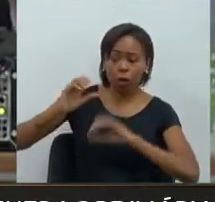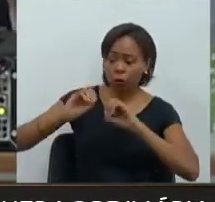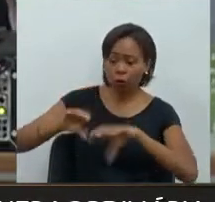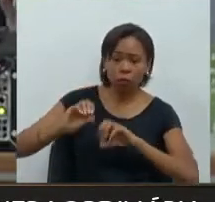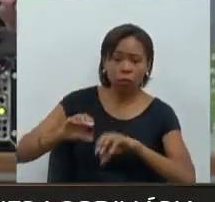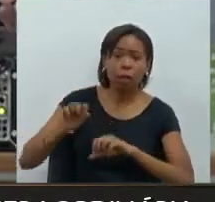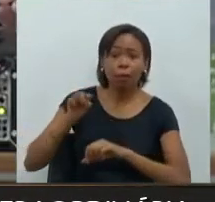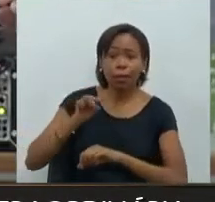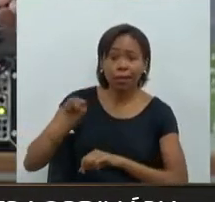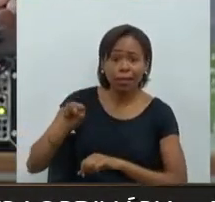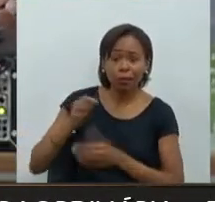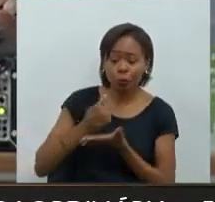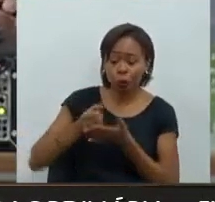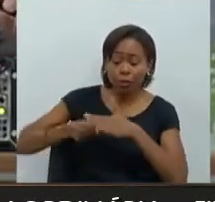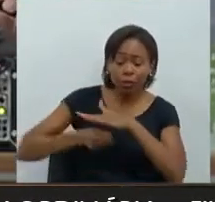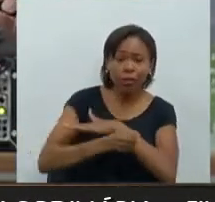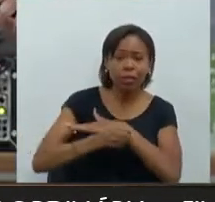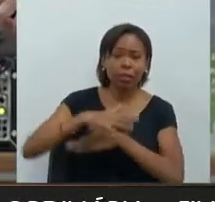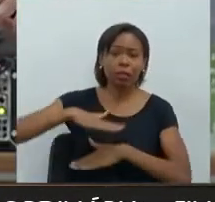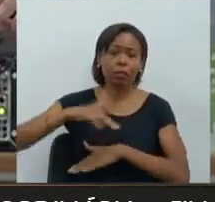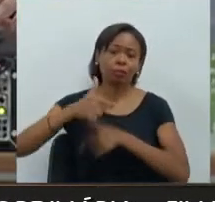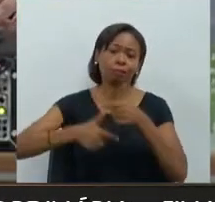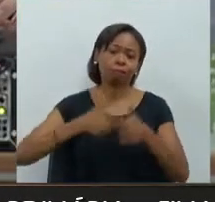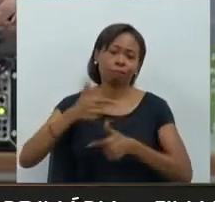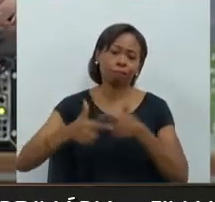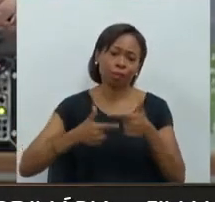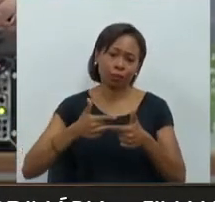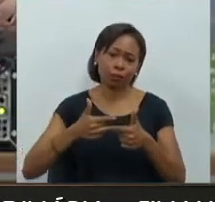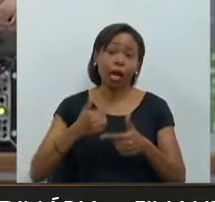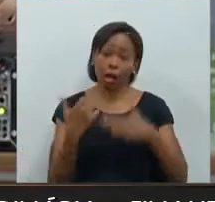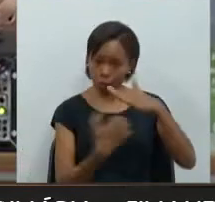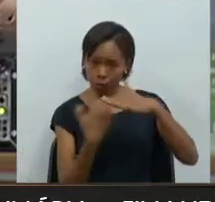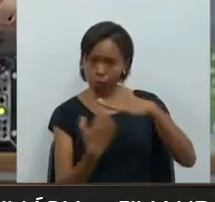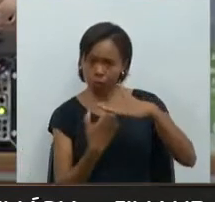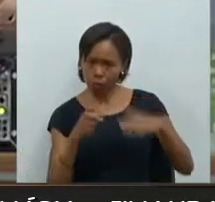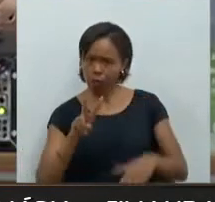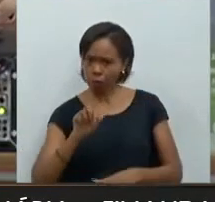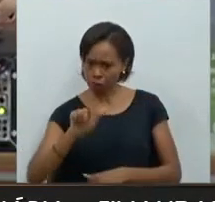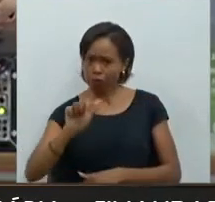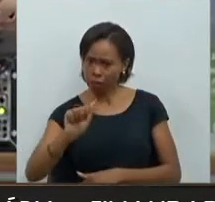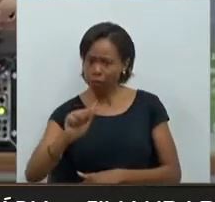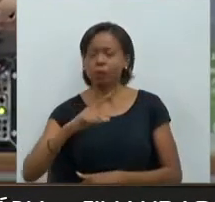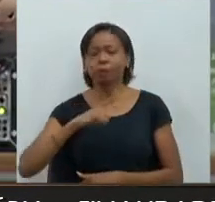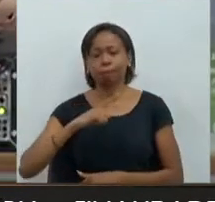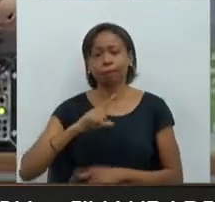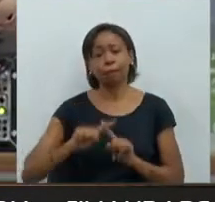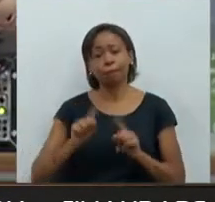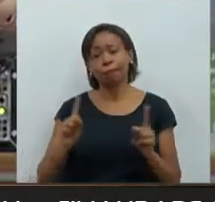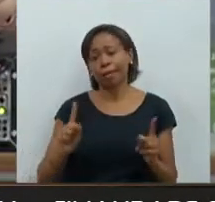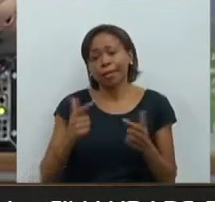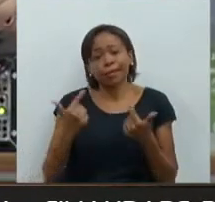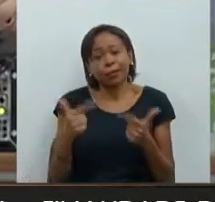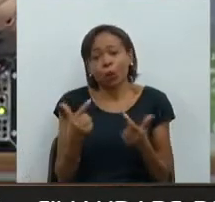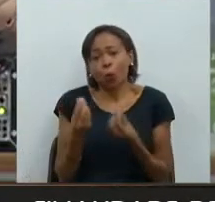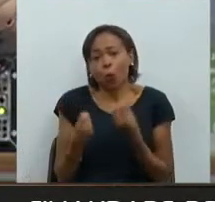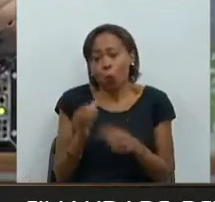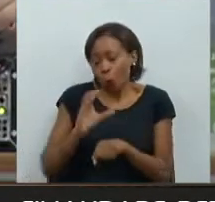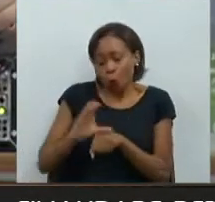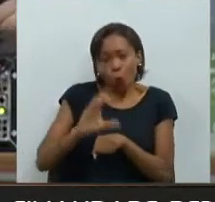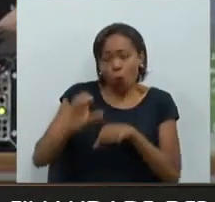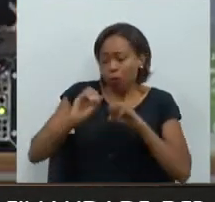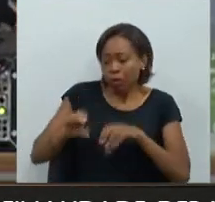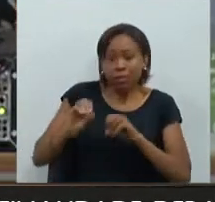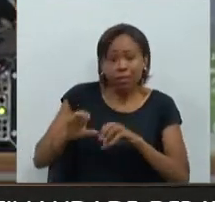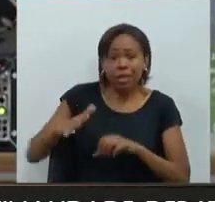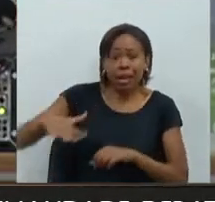mercado de trabalho. A empresa tem a vaga, mas ela não tem como capacitar